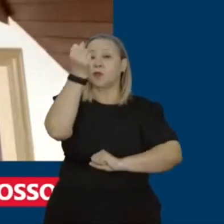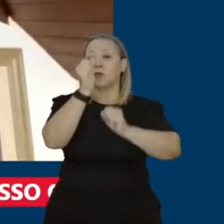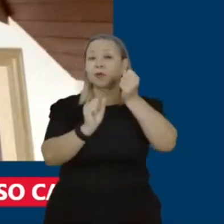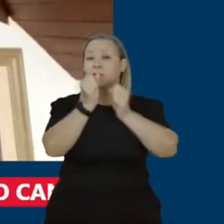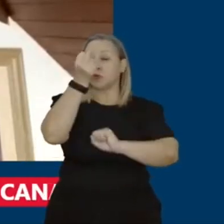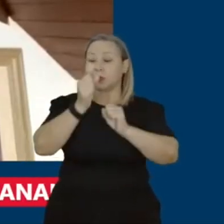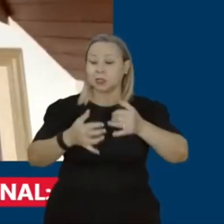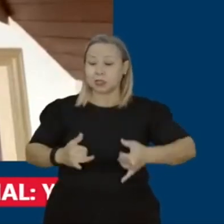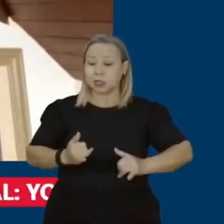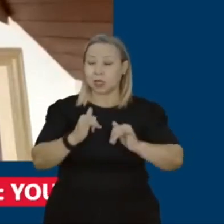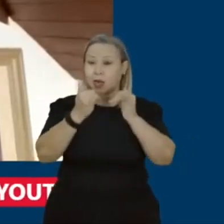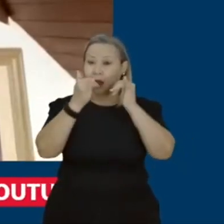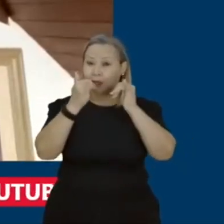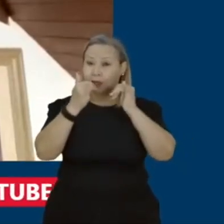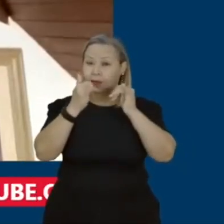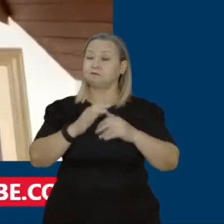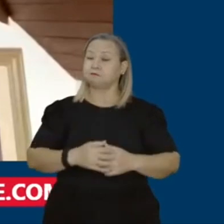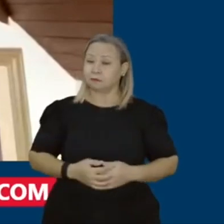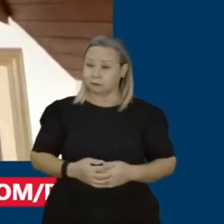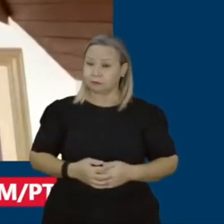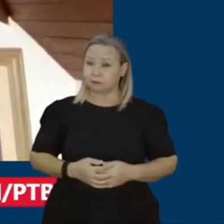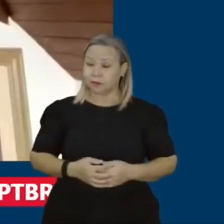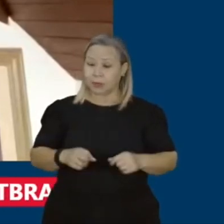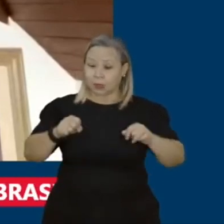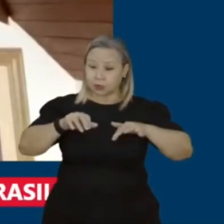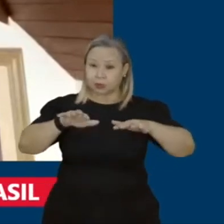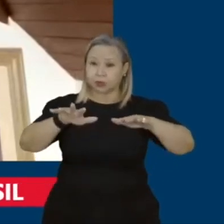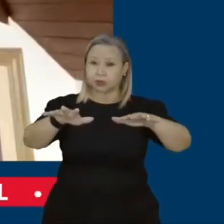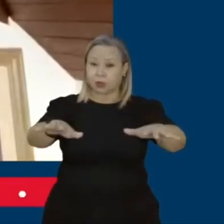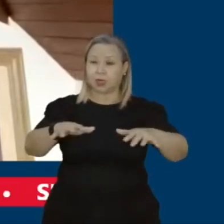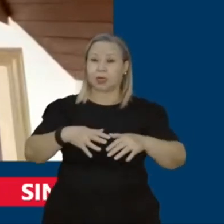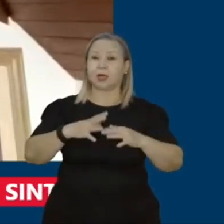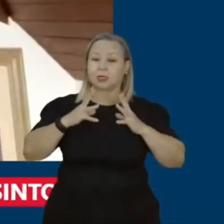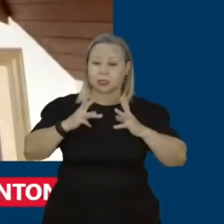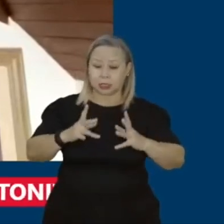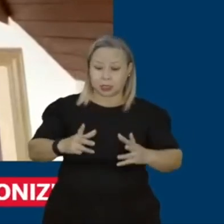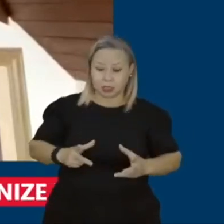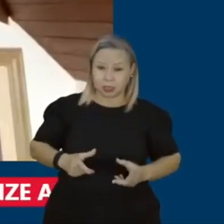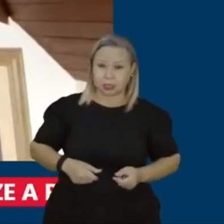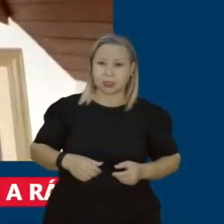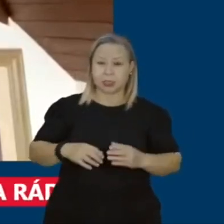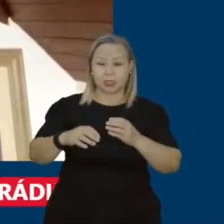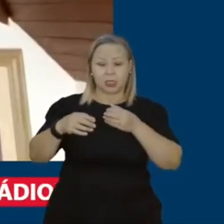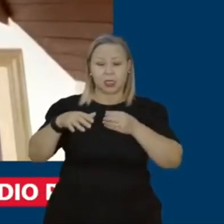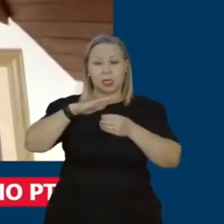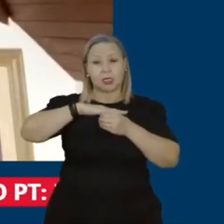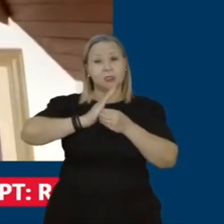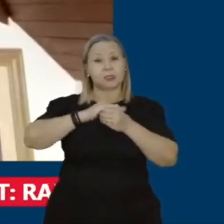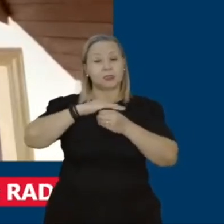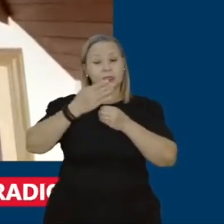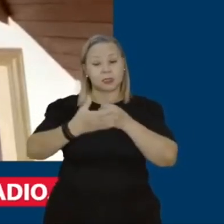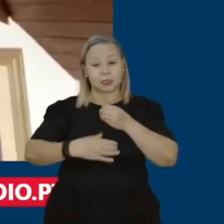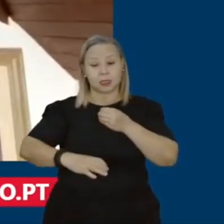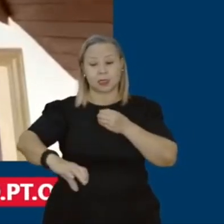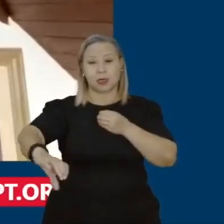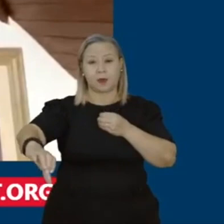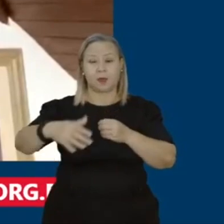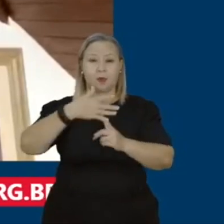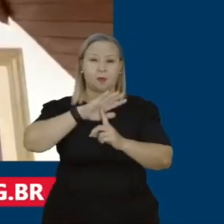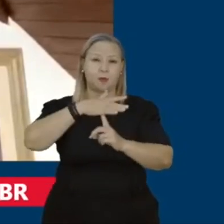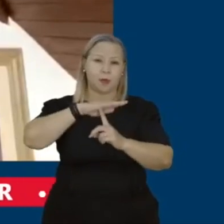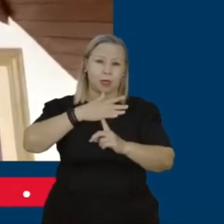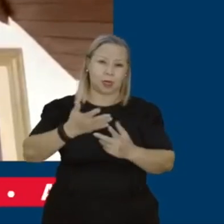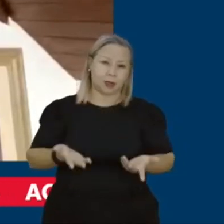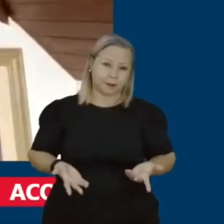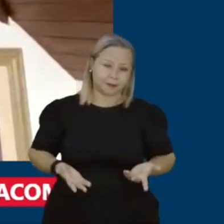porte e estendi o sistema de saneamento do litoral para o interior do Paraná. Era o famoso subsídio